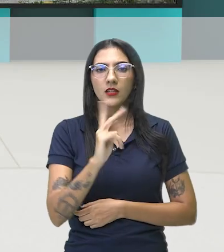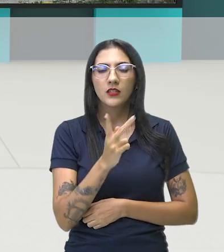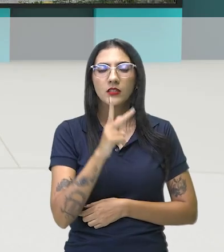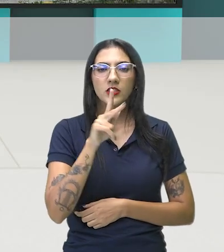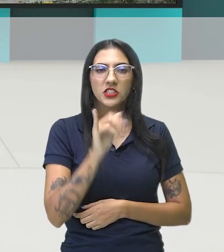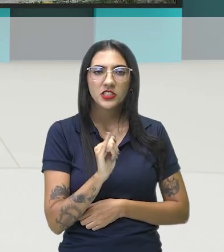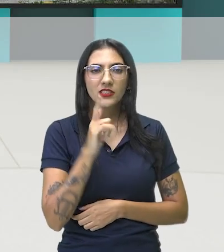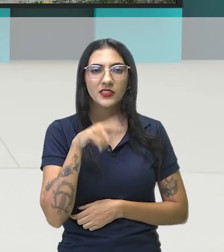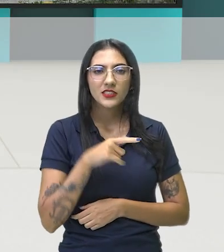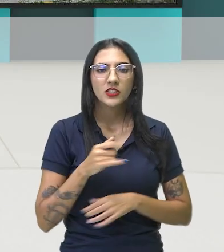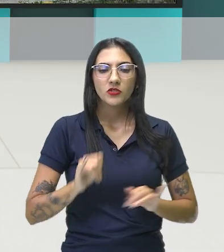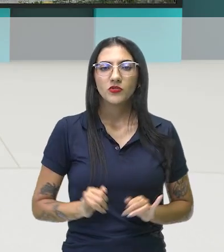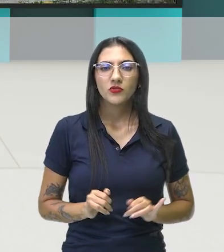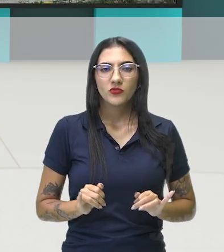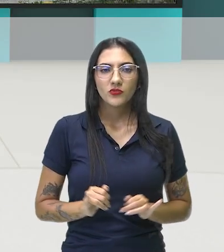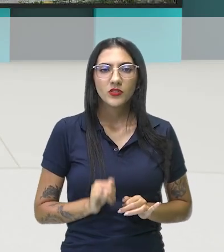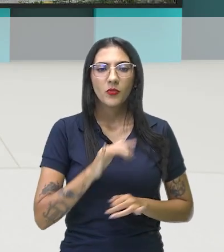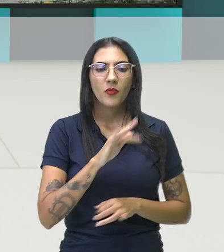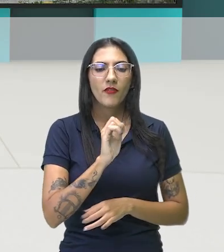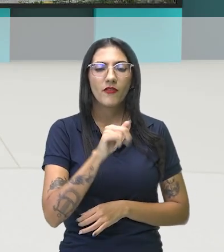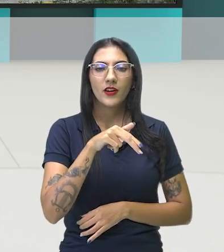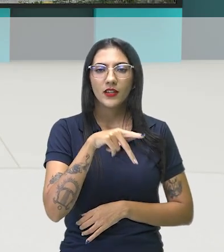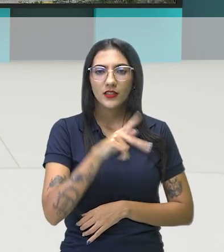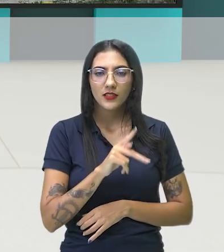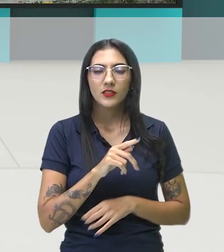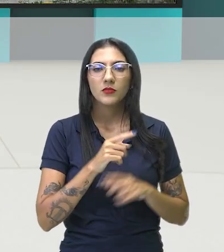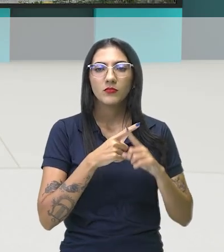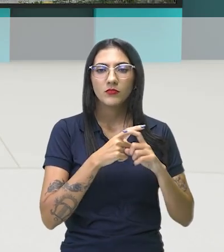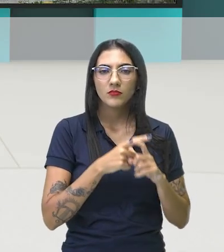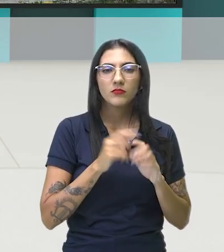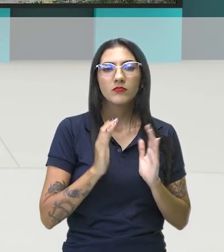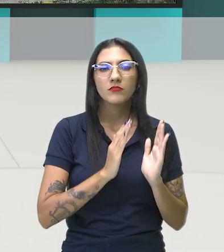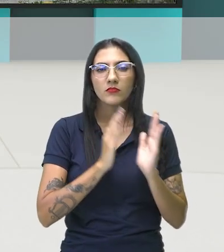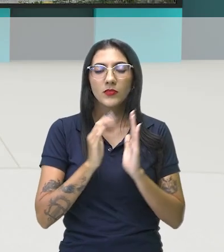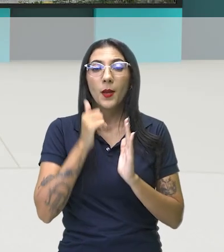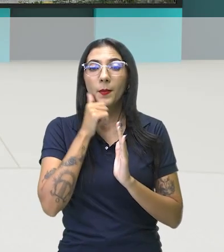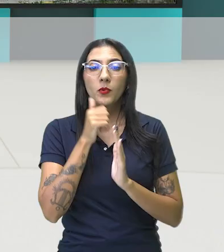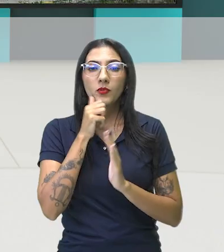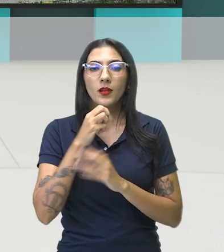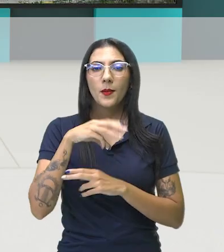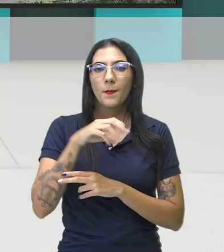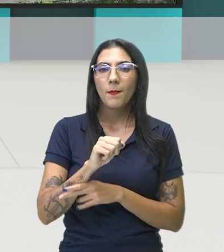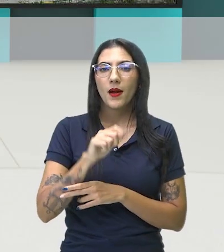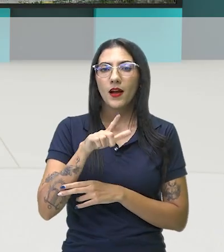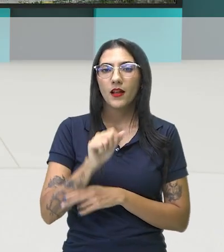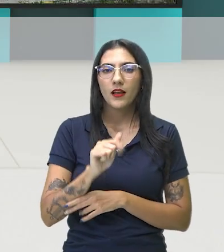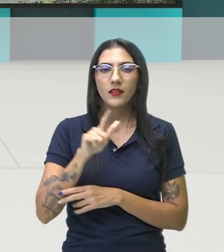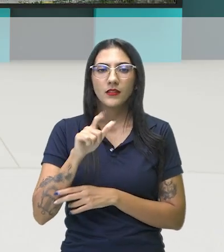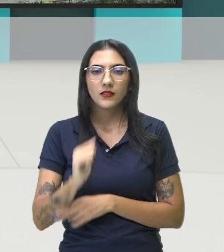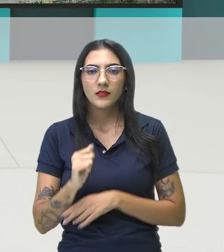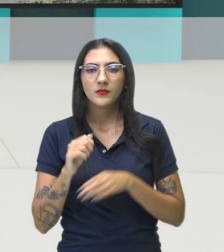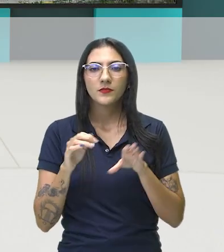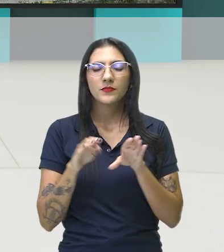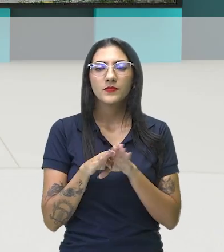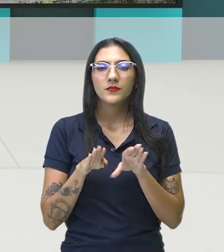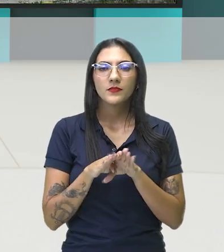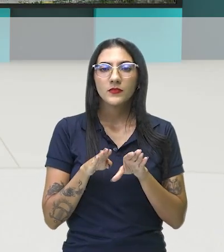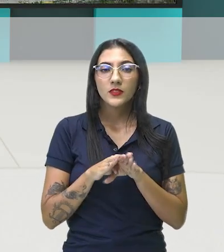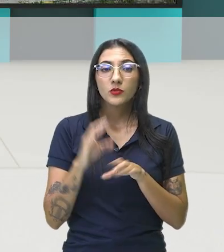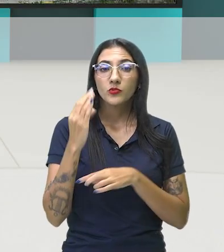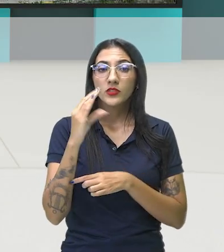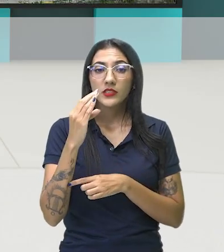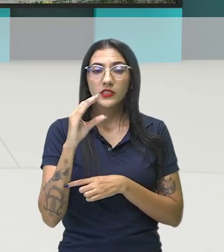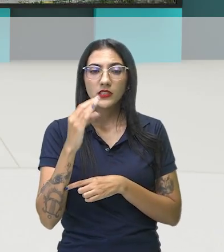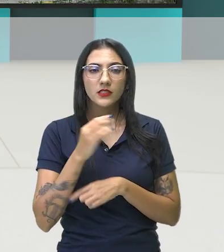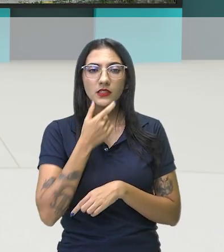do Holocausto Anne Frank, a ativista paquistanesa Malala e o cientista alemão Albert